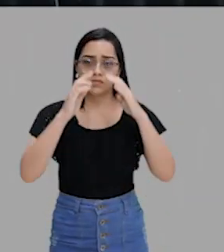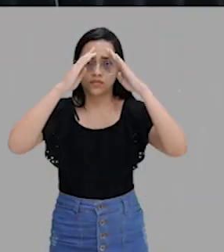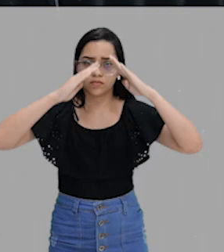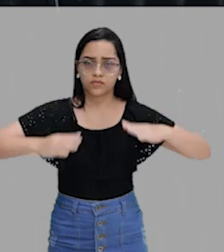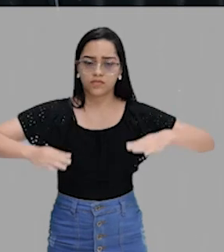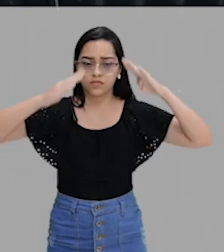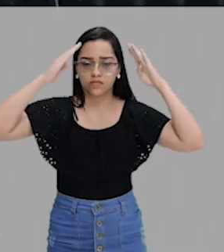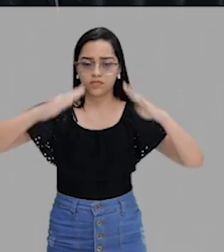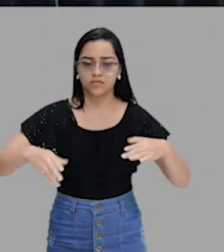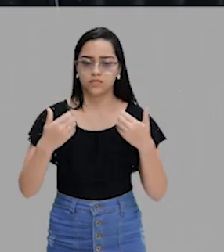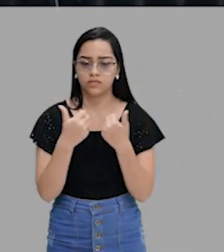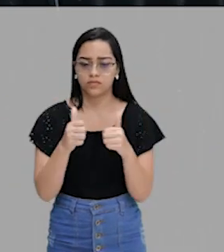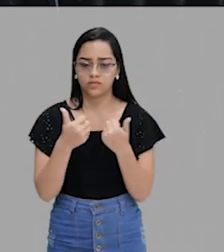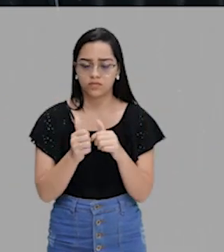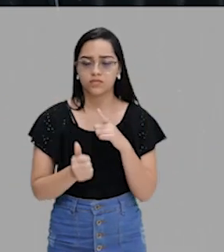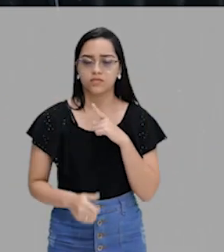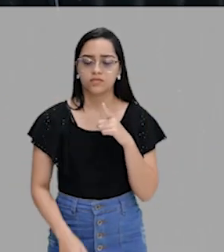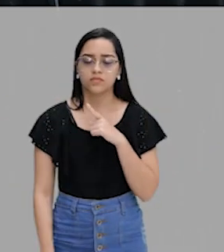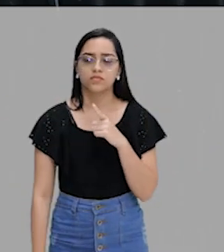rodoviário é